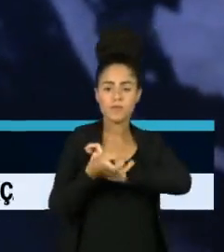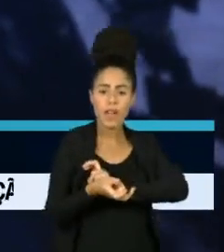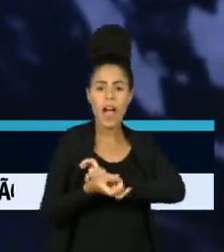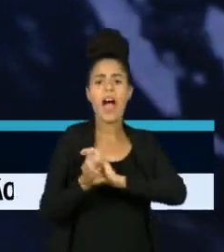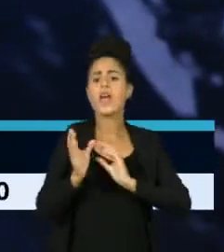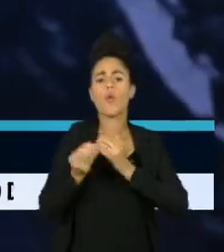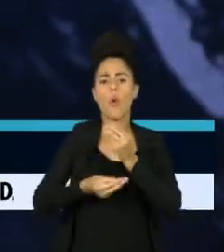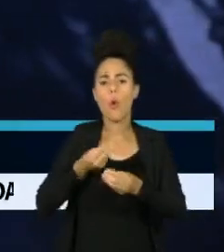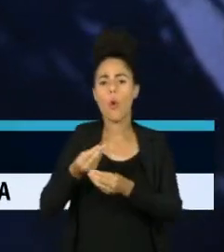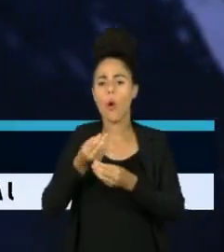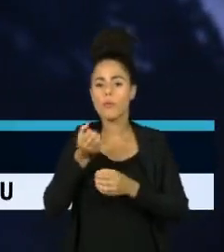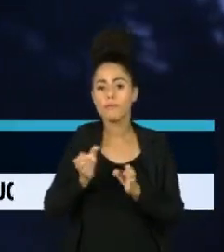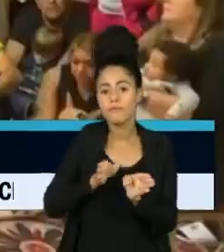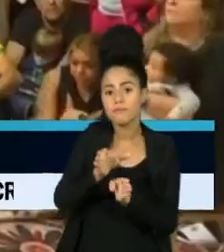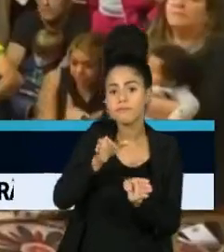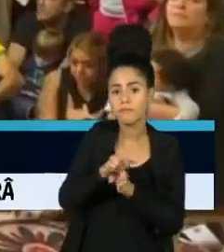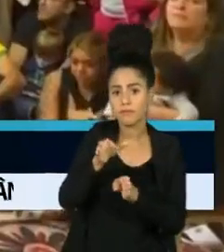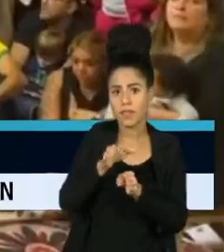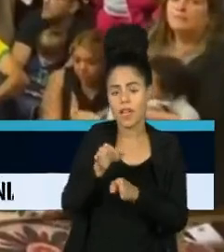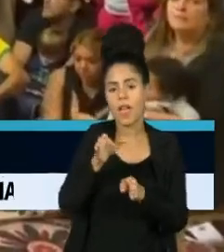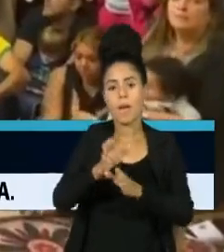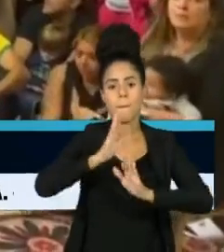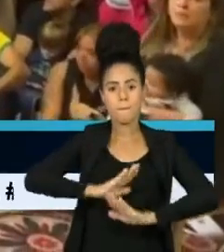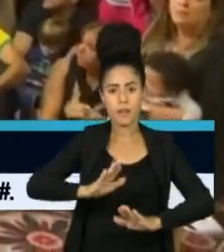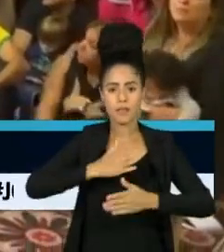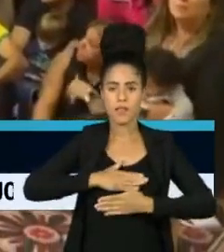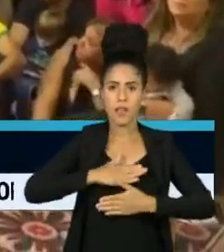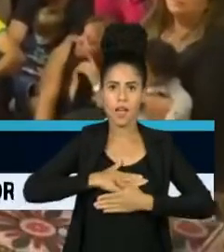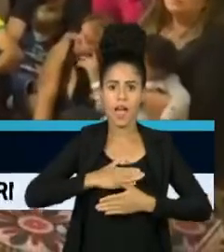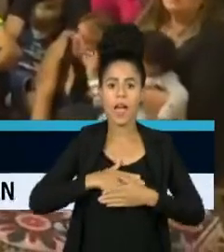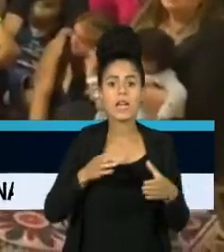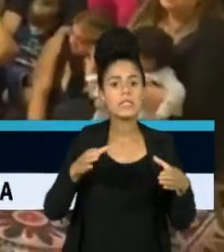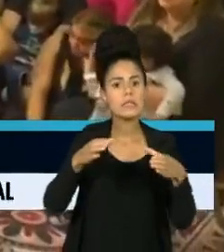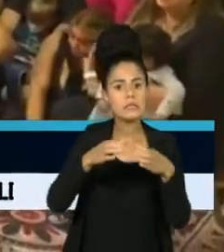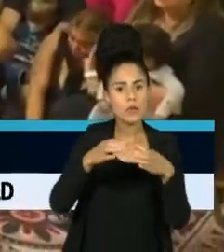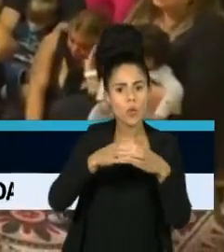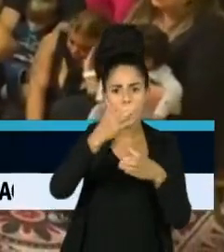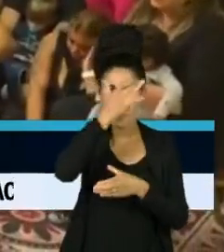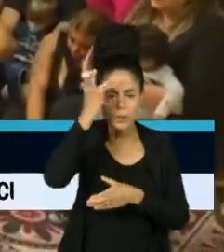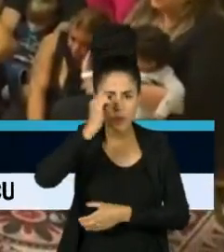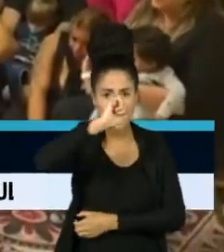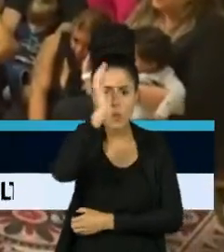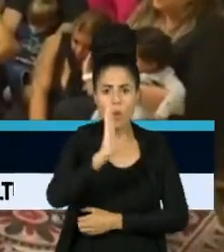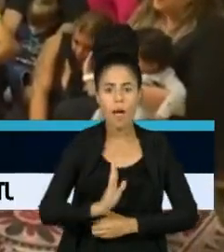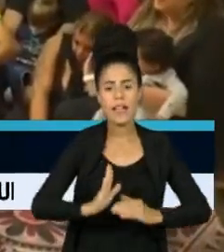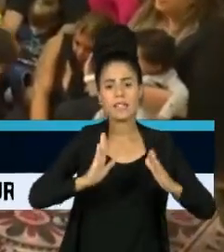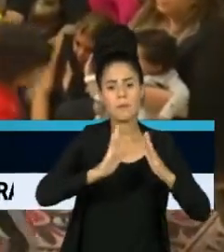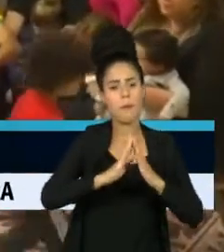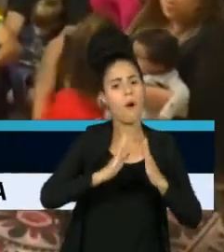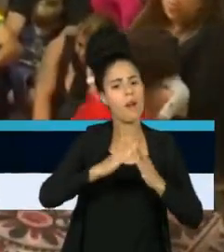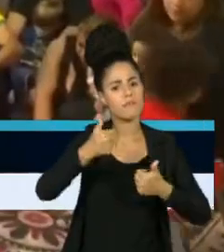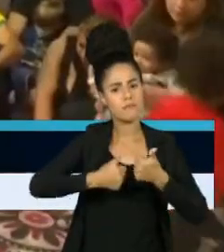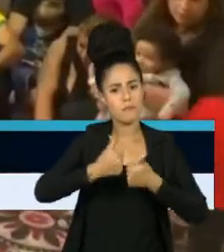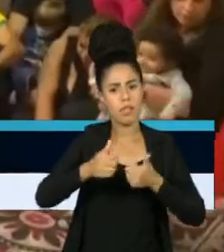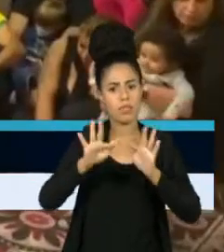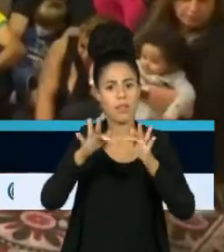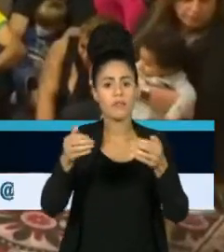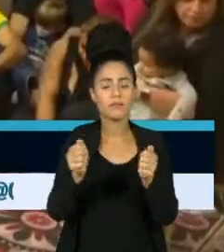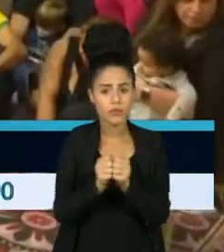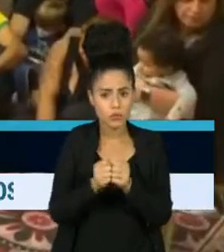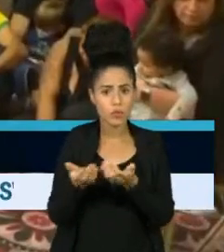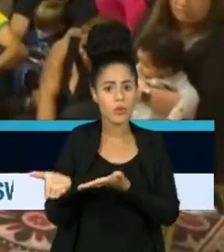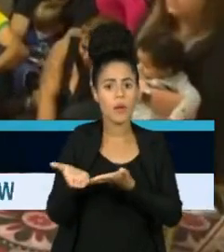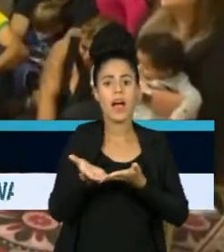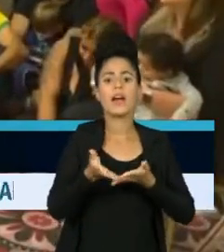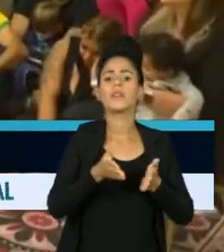de abandonar a região em conflito. Esse grupo de brasileiros, integrado por jogadores e seus familiares, foram